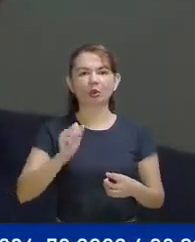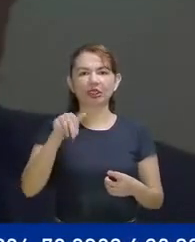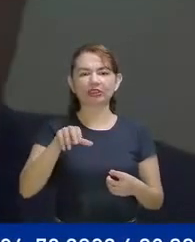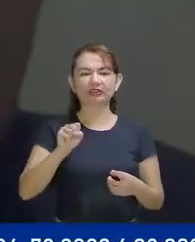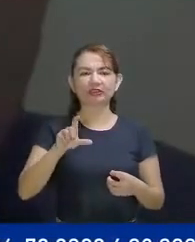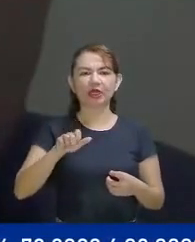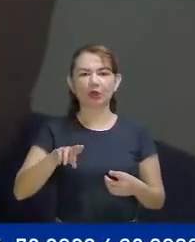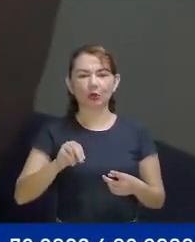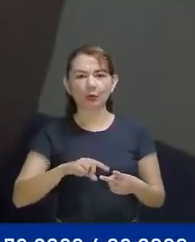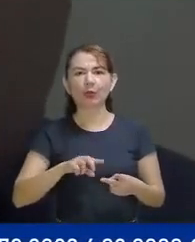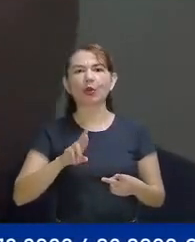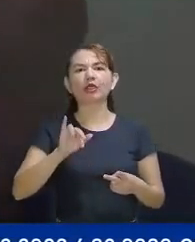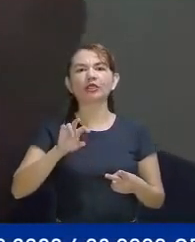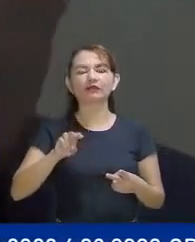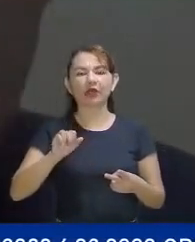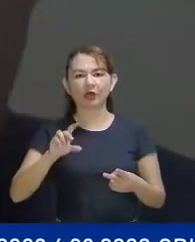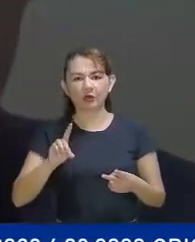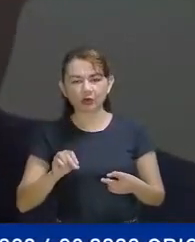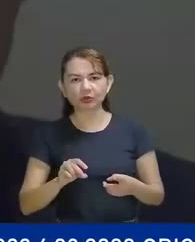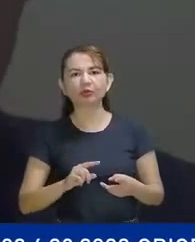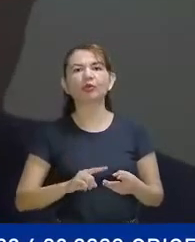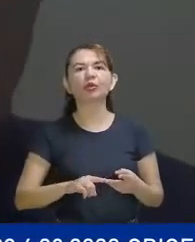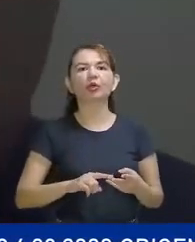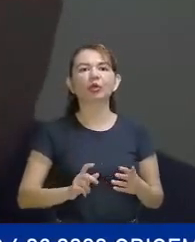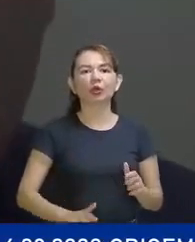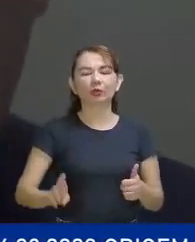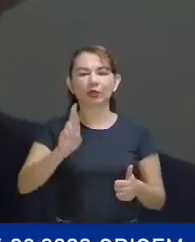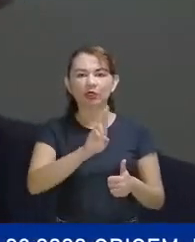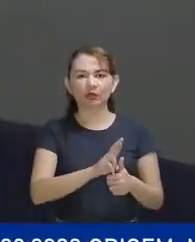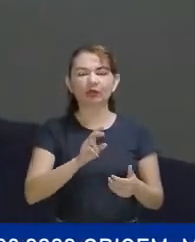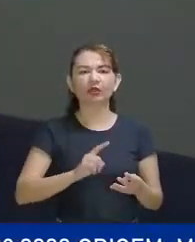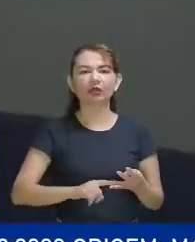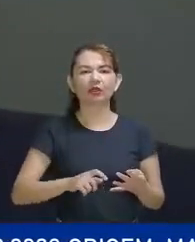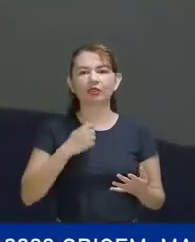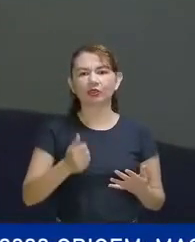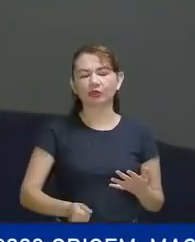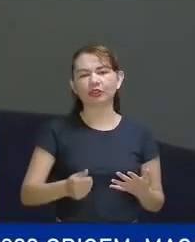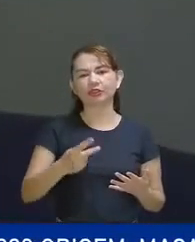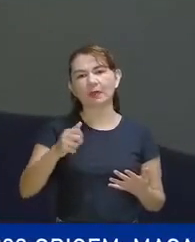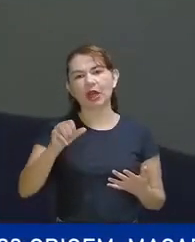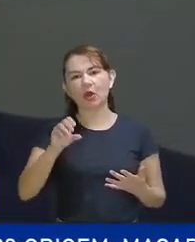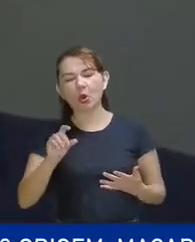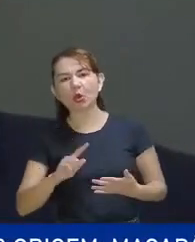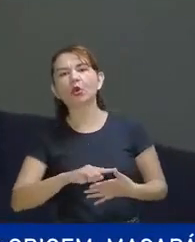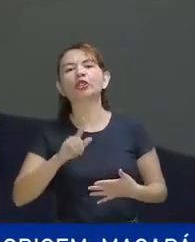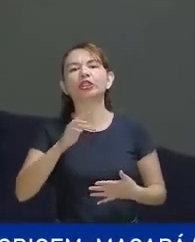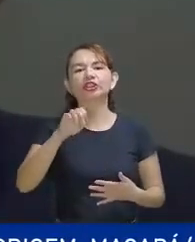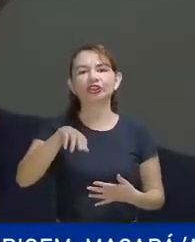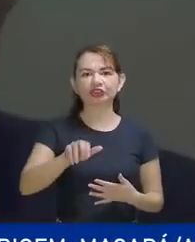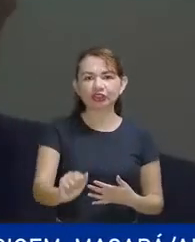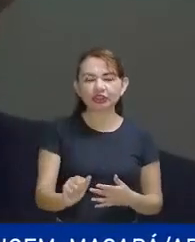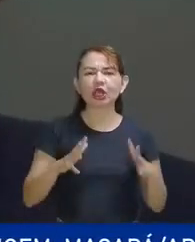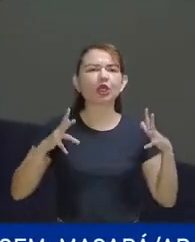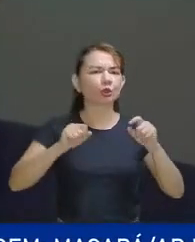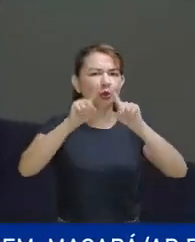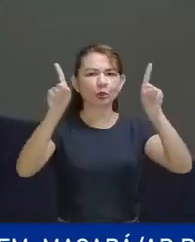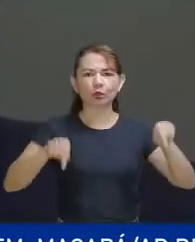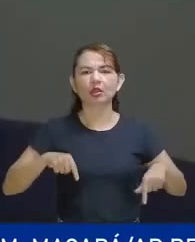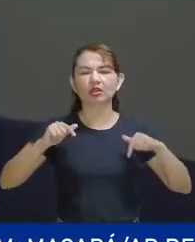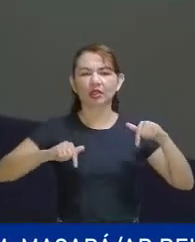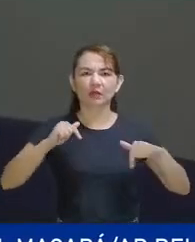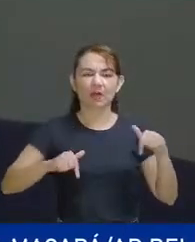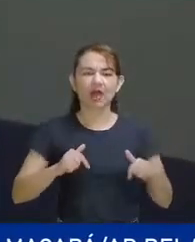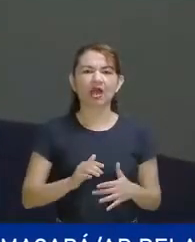Rivaldo, a eminente procuradora, doutora Paola, doutora Tina, e a todos os serventuários,